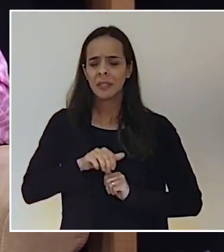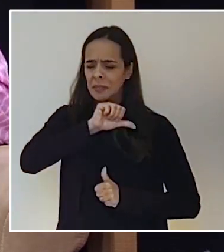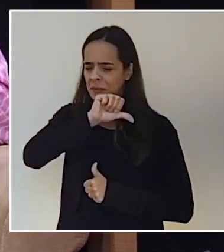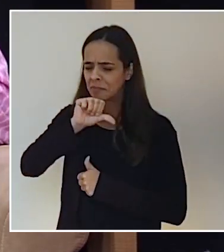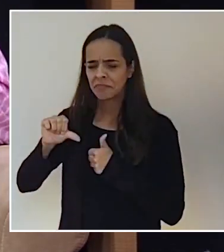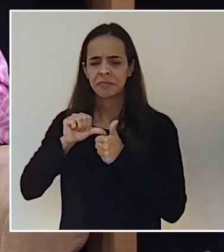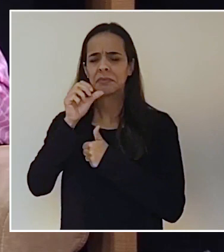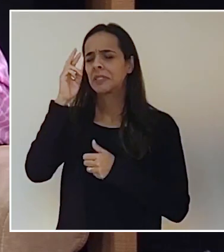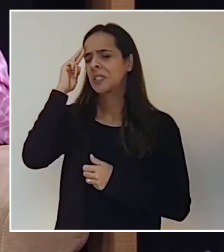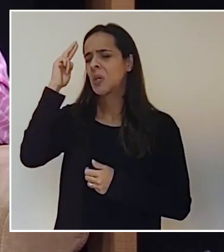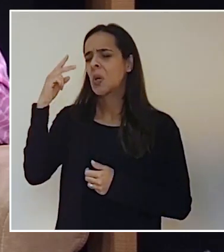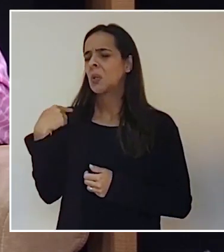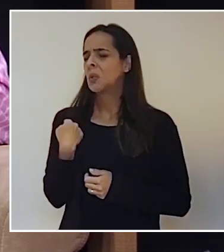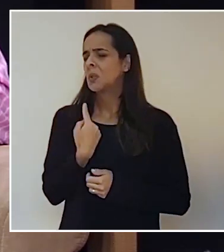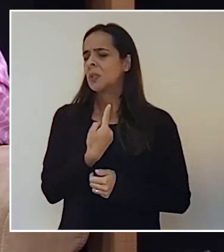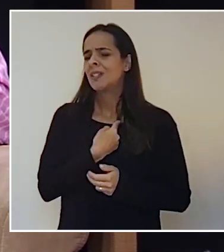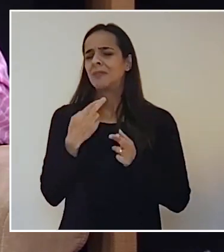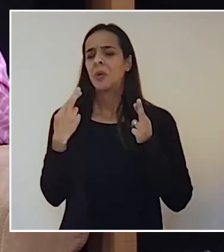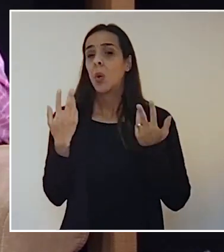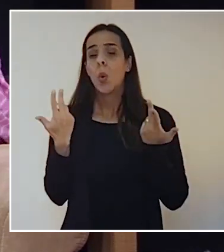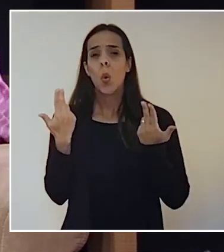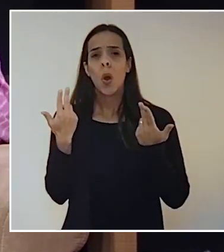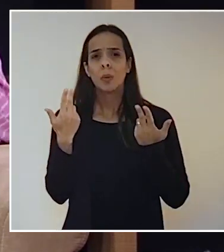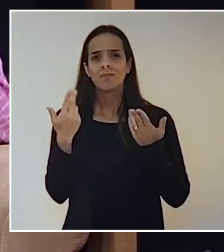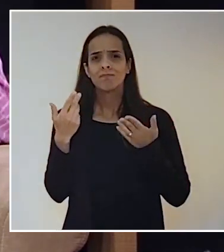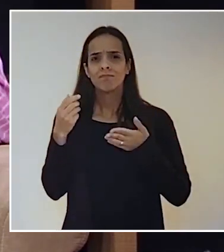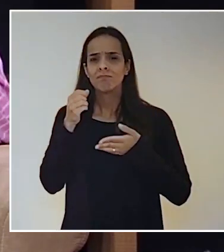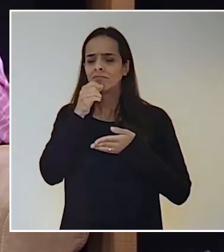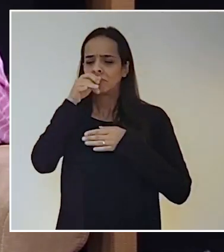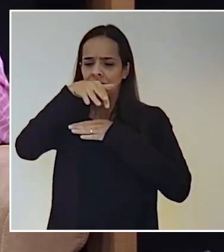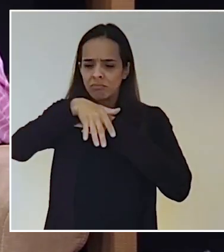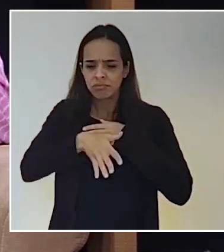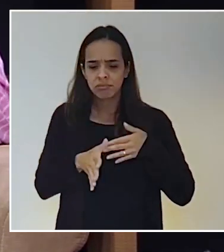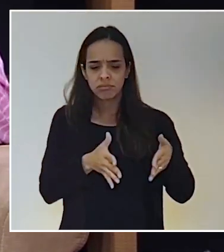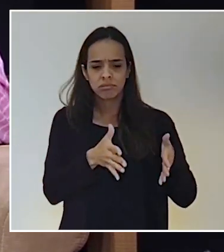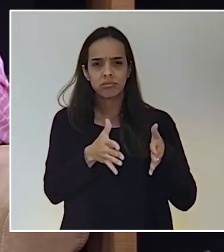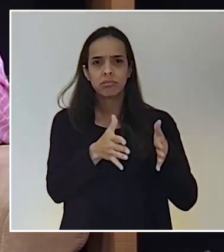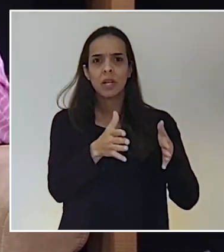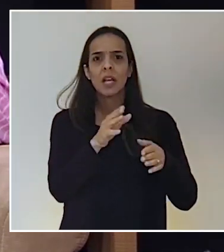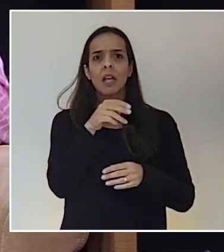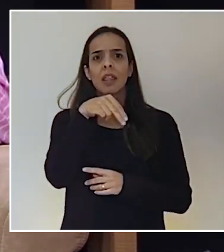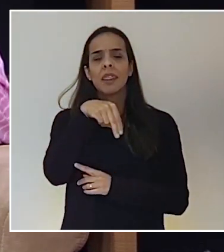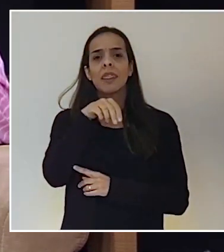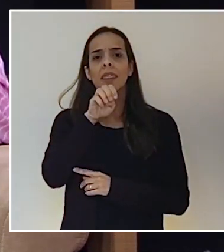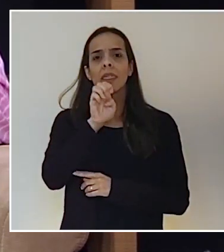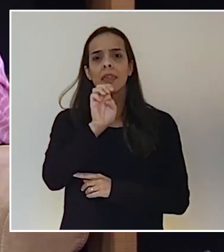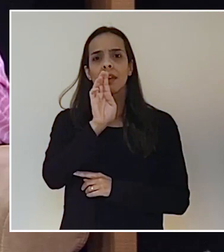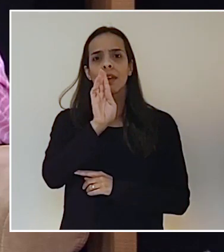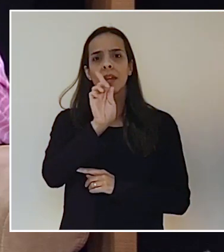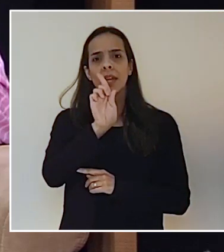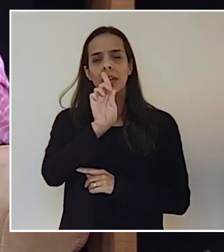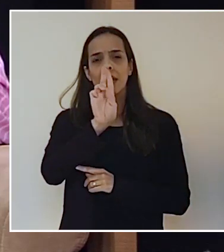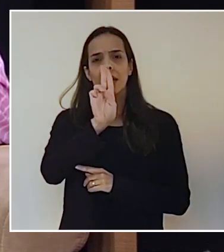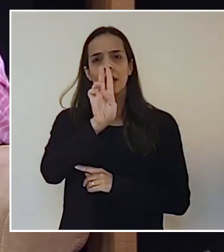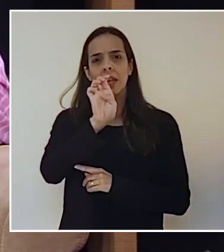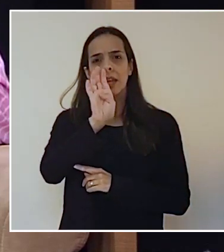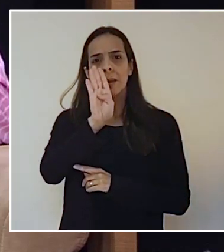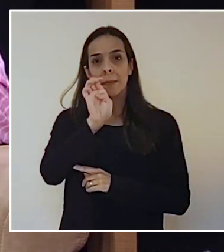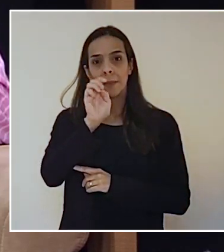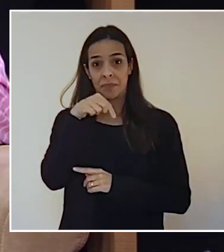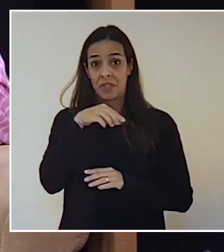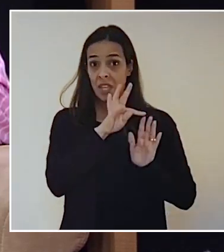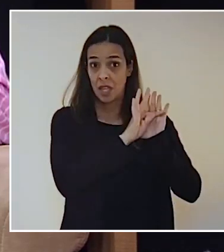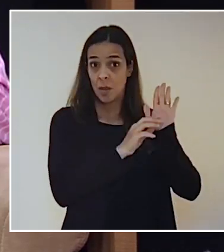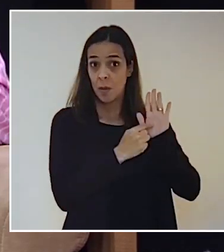Neguebe. Esse texto revela para nós que agora, no presente, eles